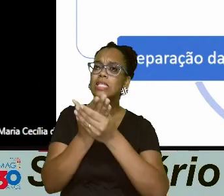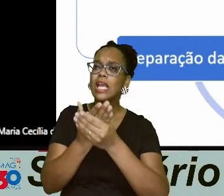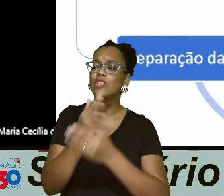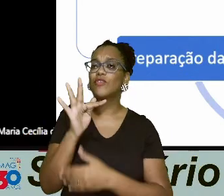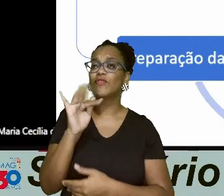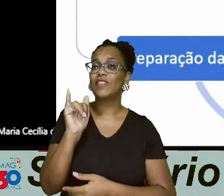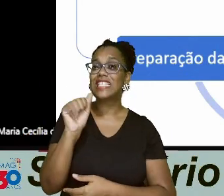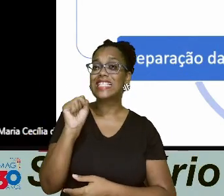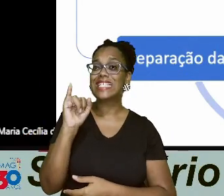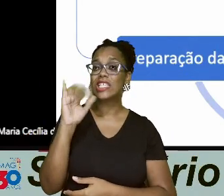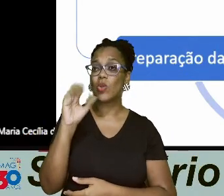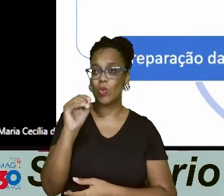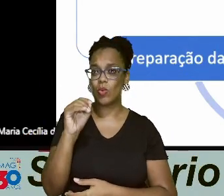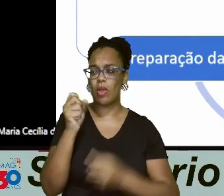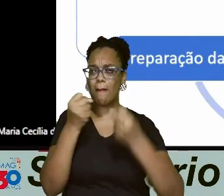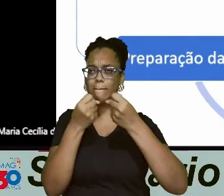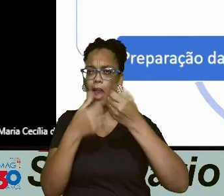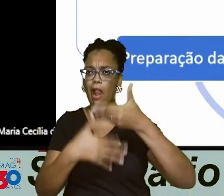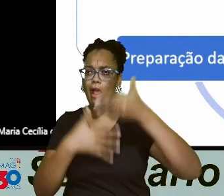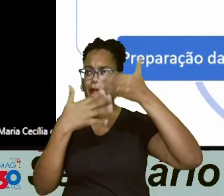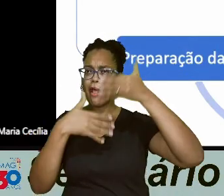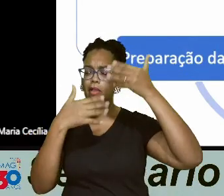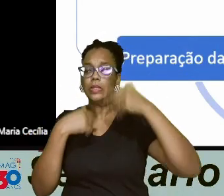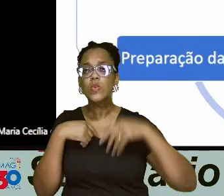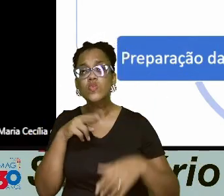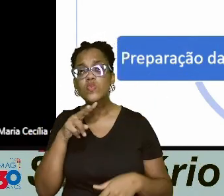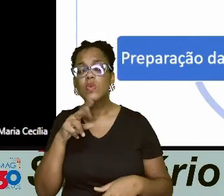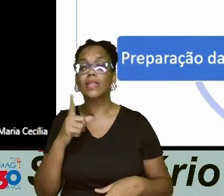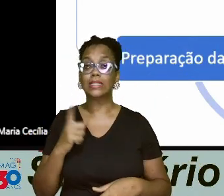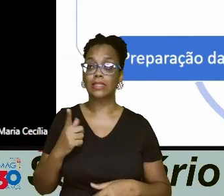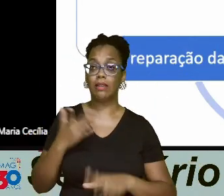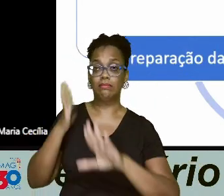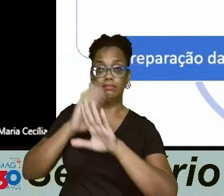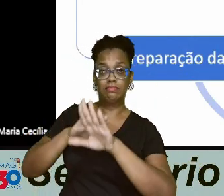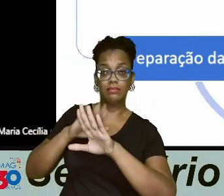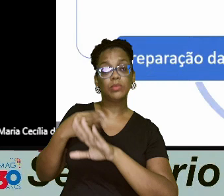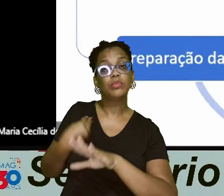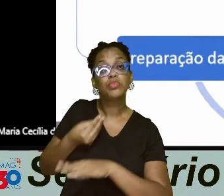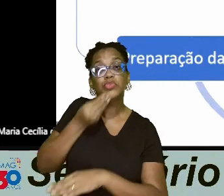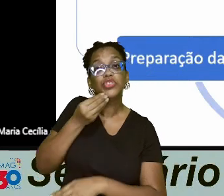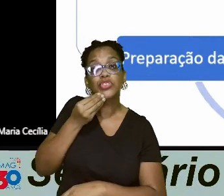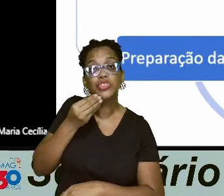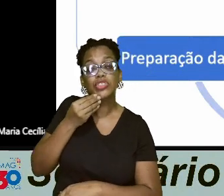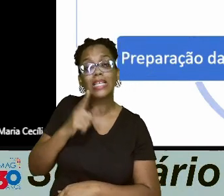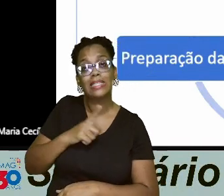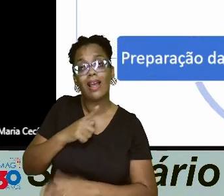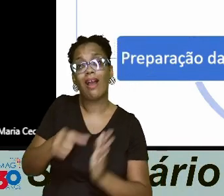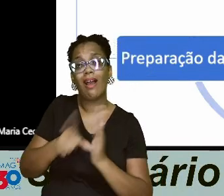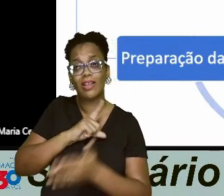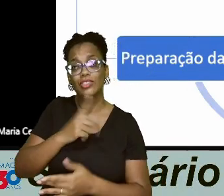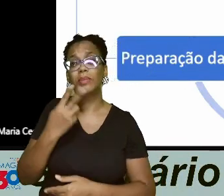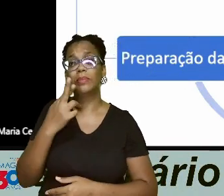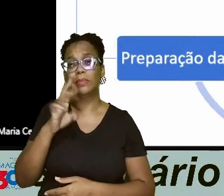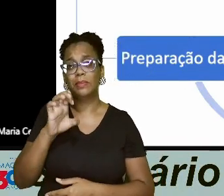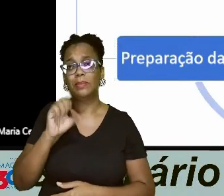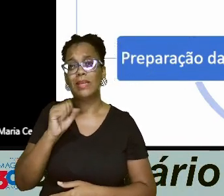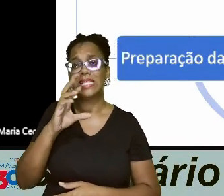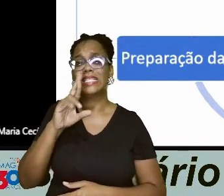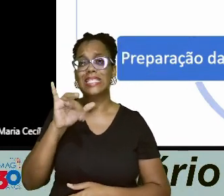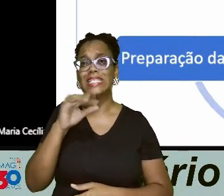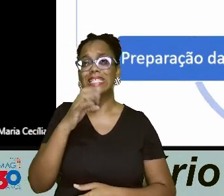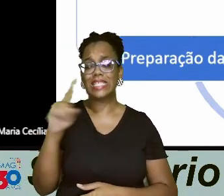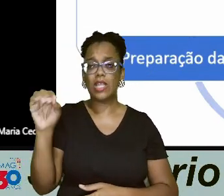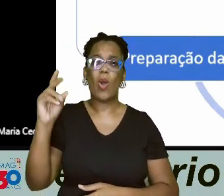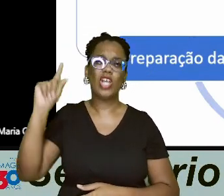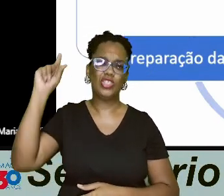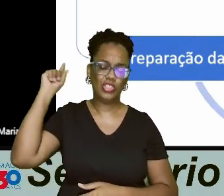olhar, né, a aplicação do precedente em casos que poderiam ter uma prescrição, são casos mais antigos. A amostra, né,